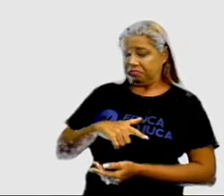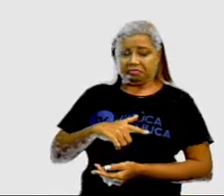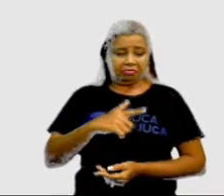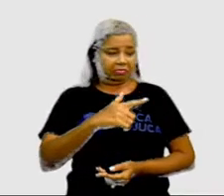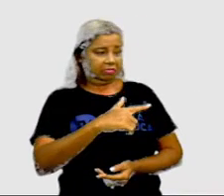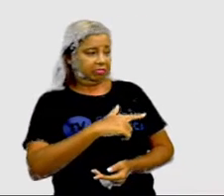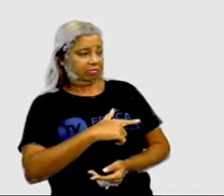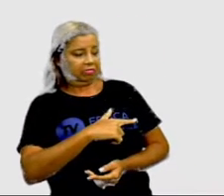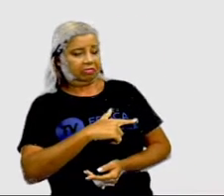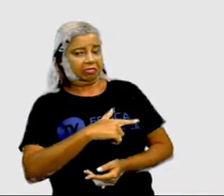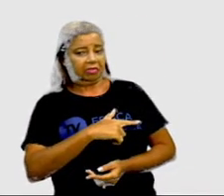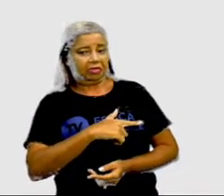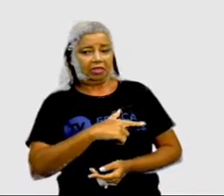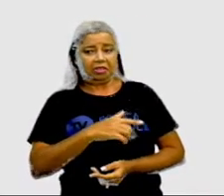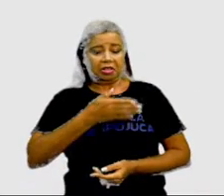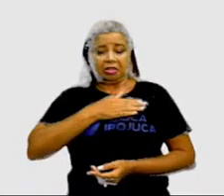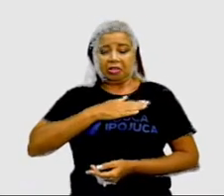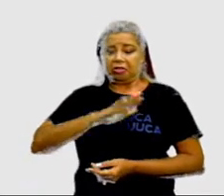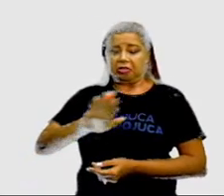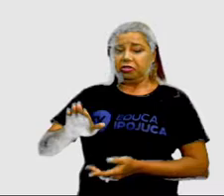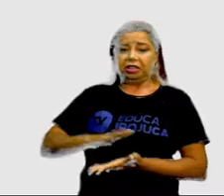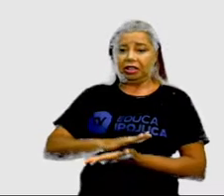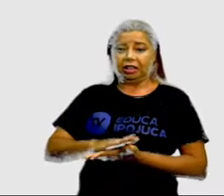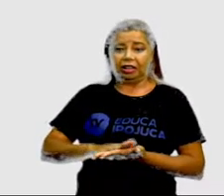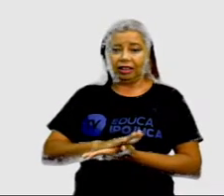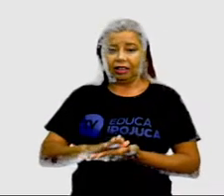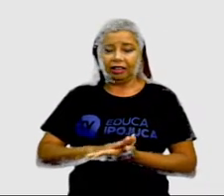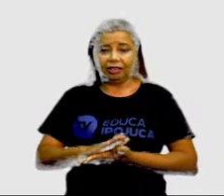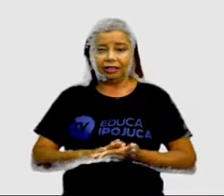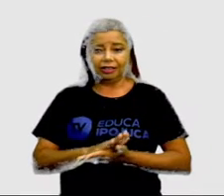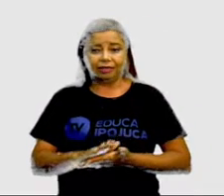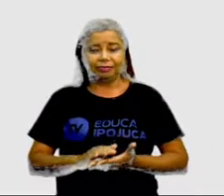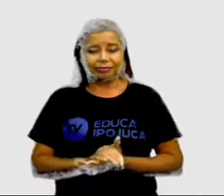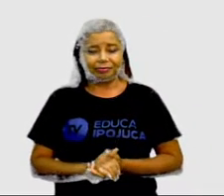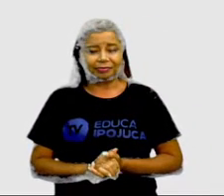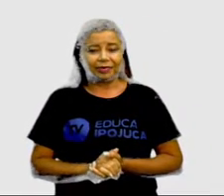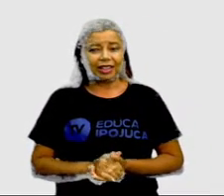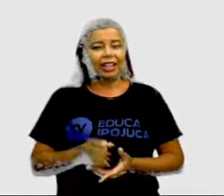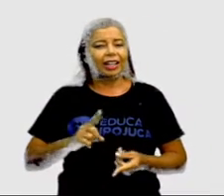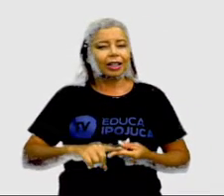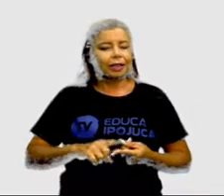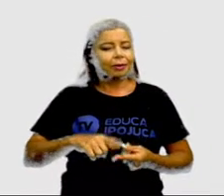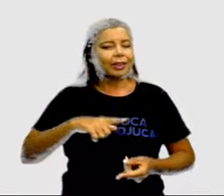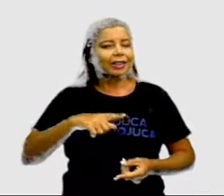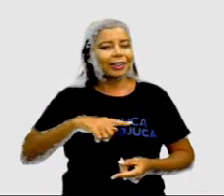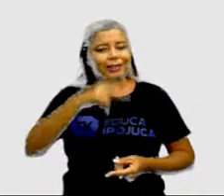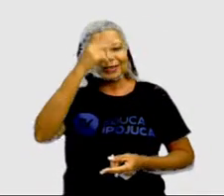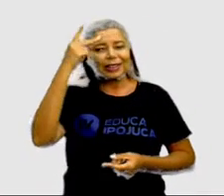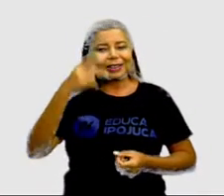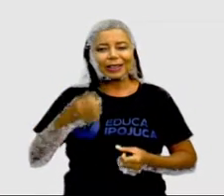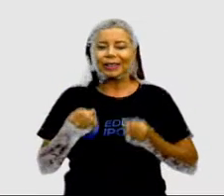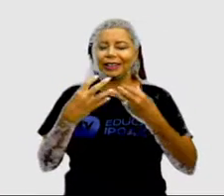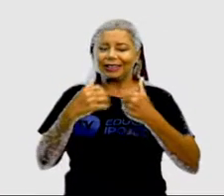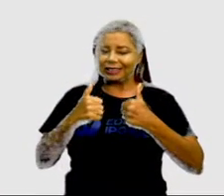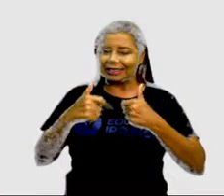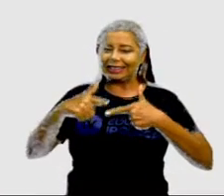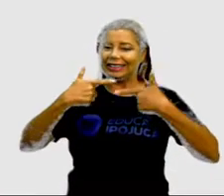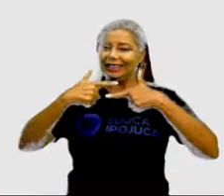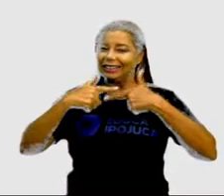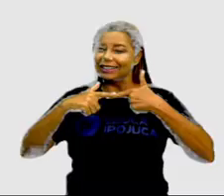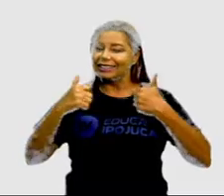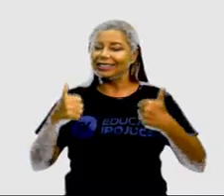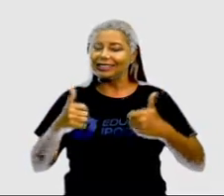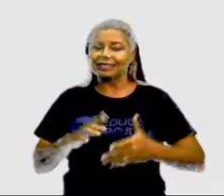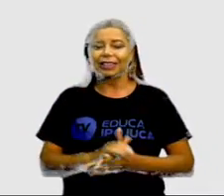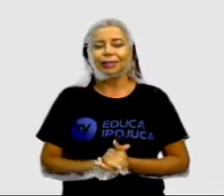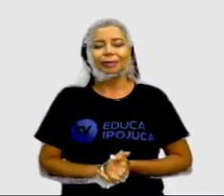é mal-humorado, não é isso? E também conhecemos pessoas que são bem-humoradas. Nós temos aqui também o